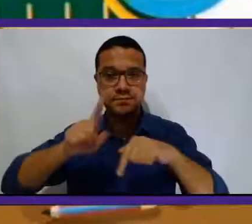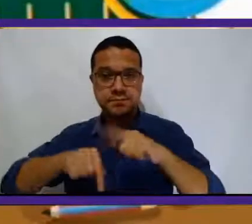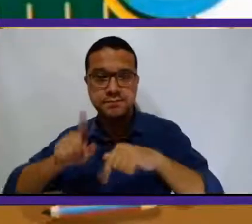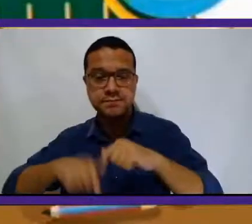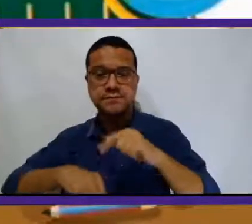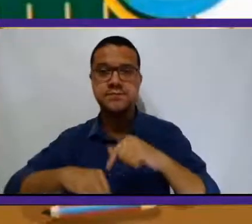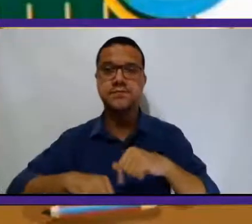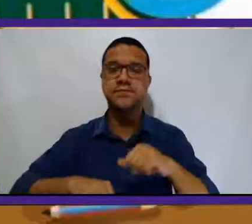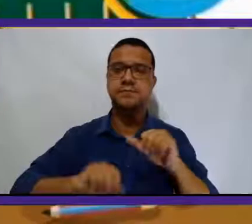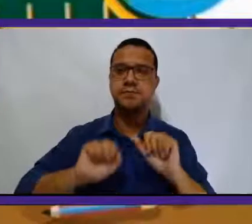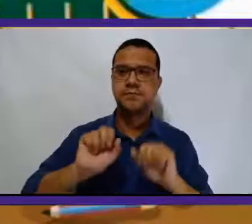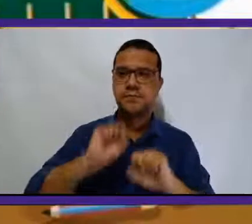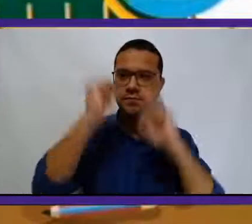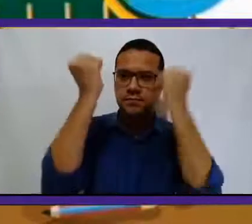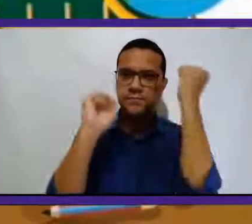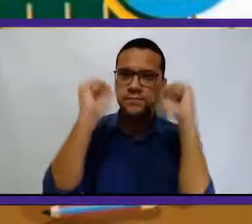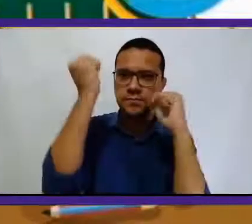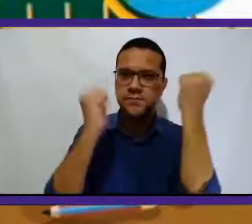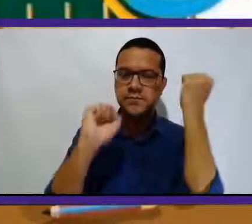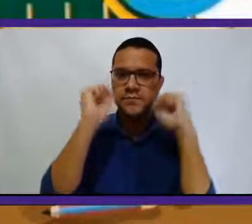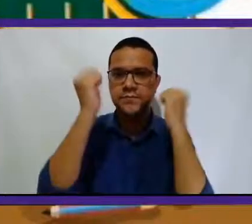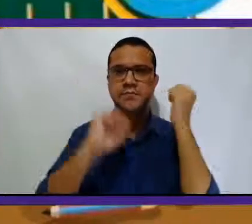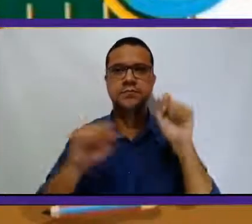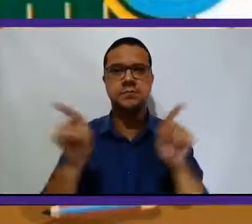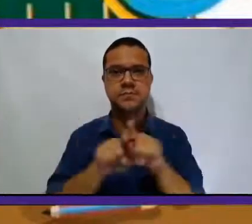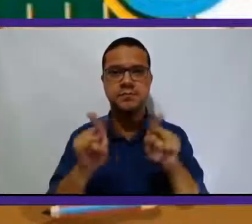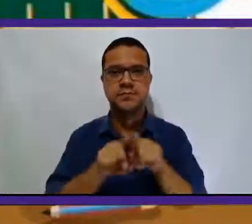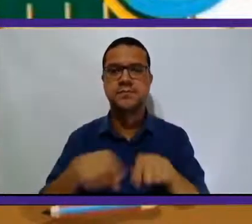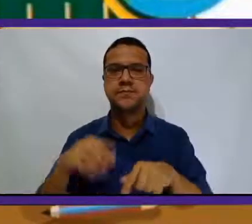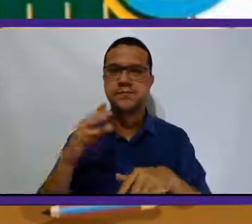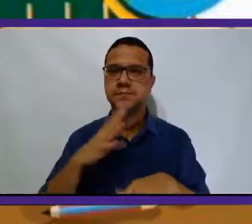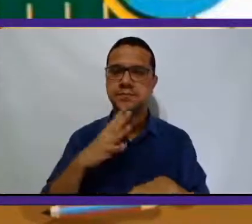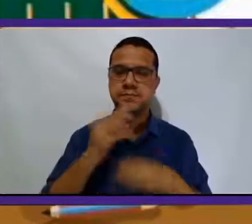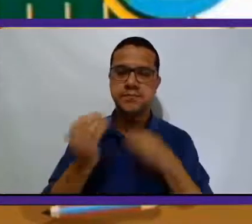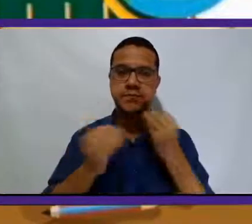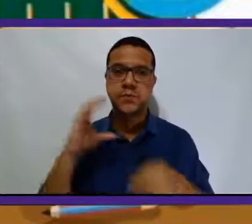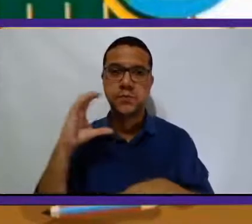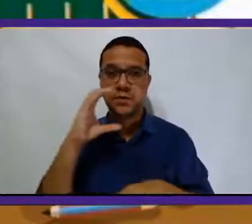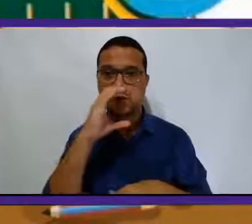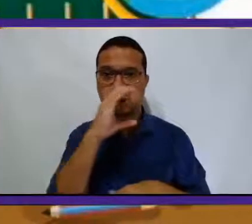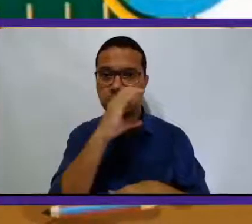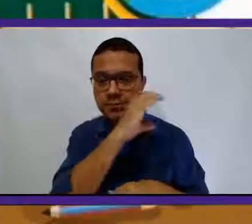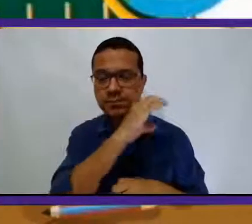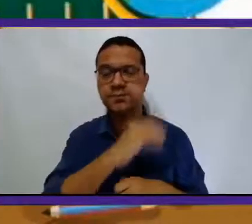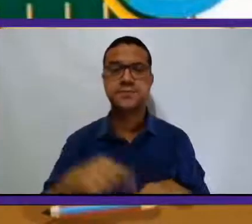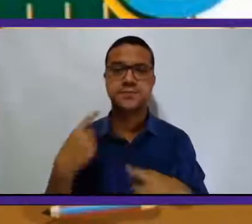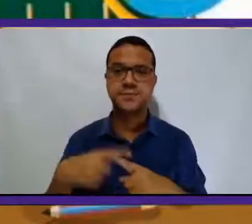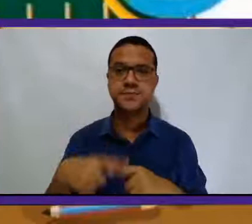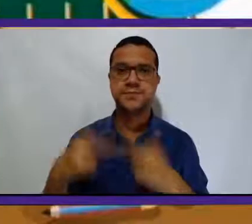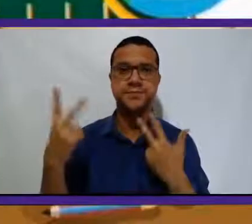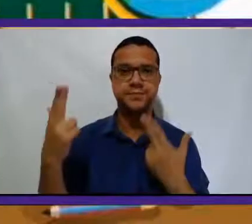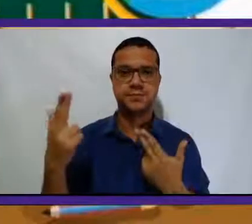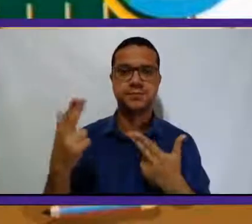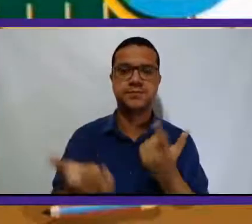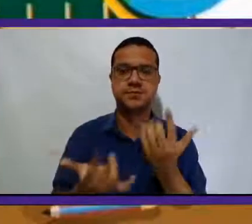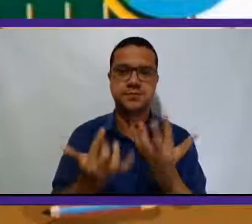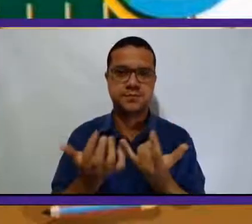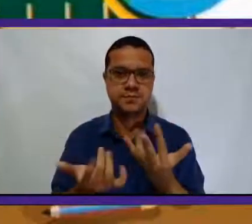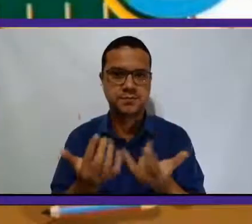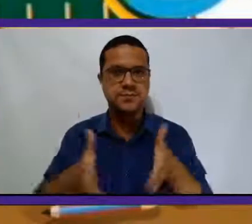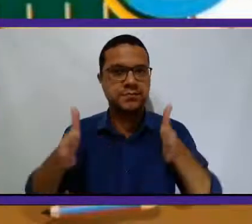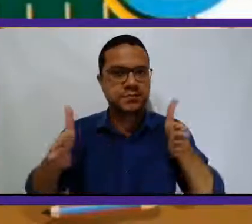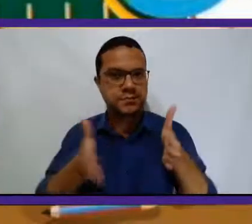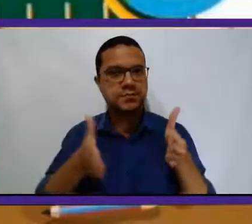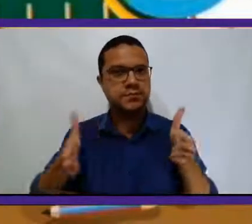usina De biomassa Que também Pode ser Chamada De uma usina Termoelétrica Porque parte Do mesmo Princípio Queima De algum